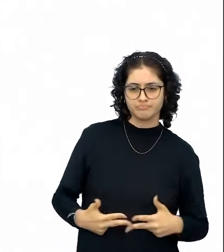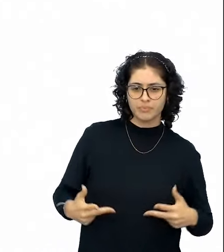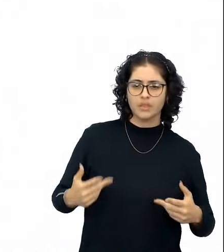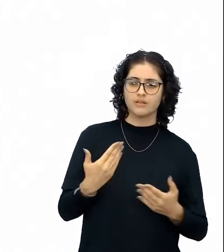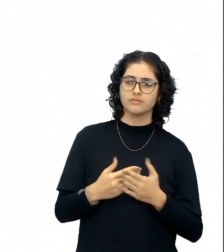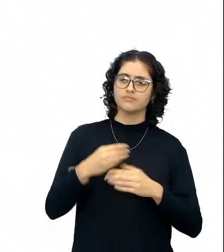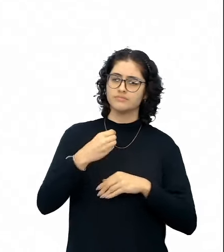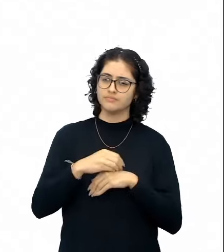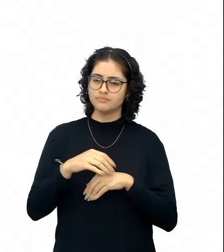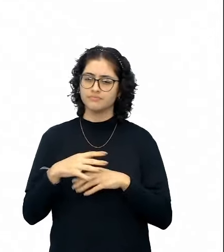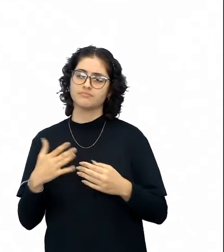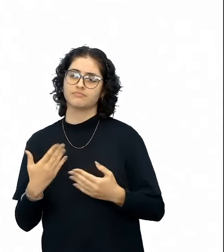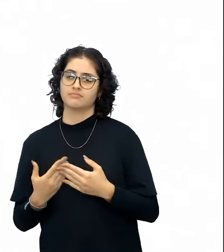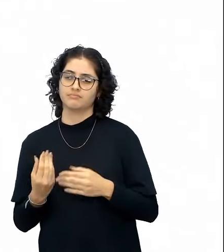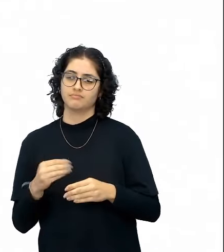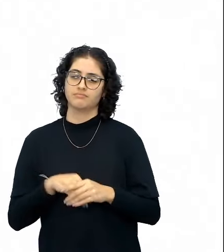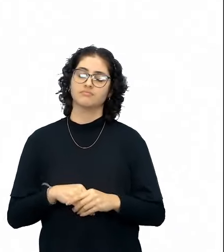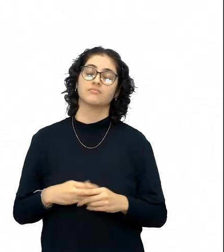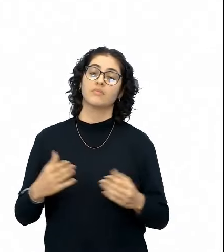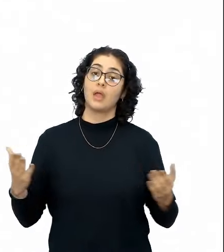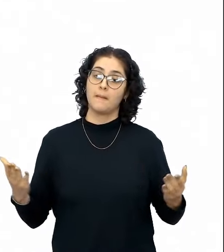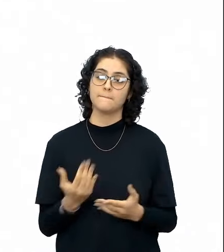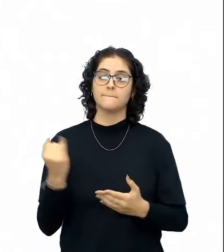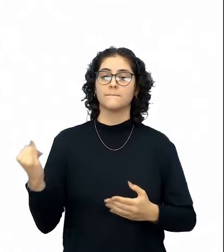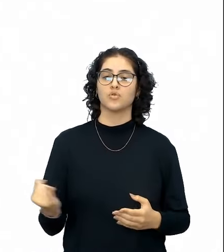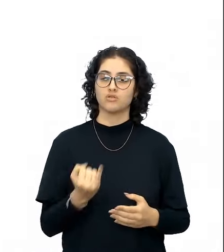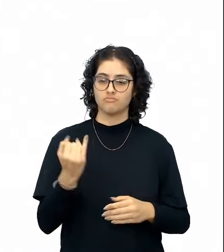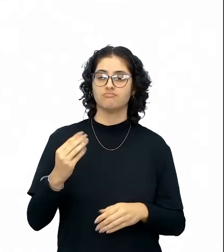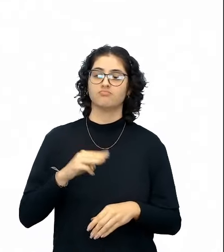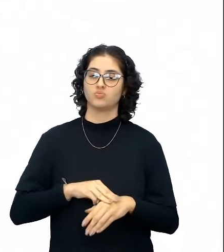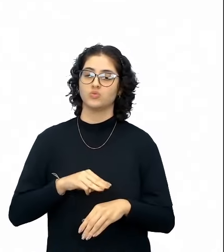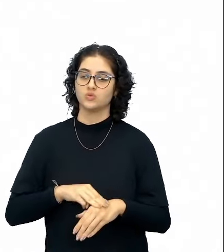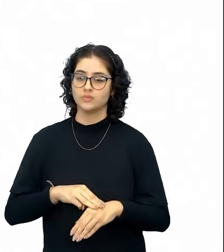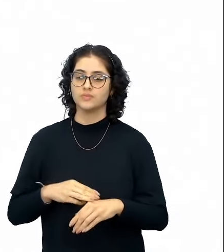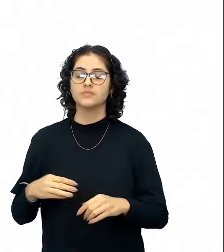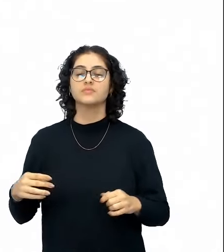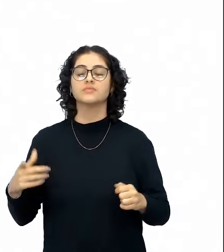ano em série. Então, esses são os momentos importantes para que a gente esteja